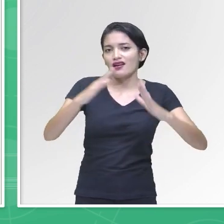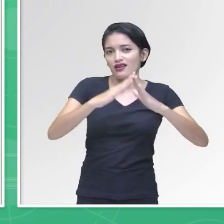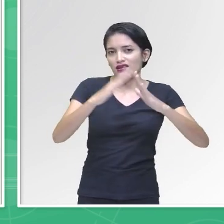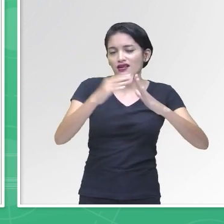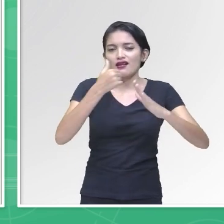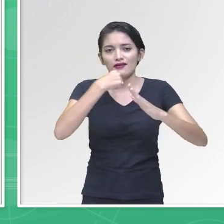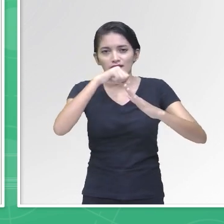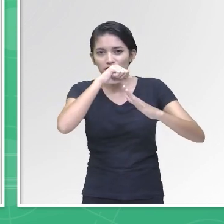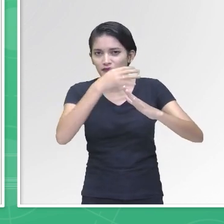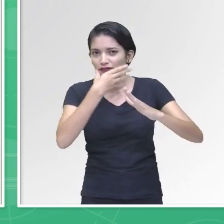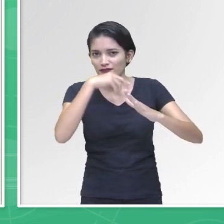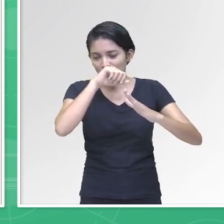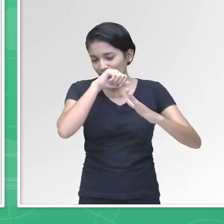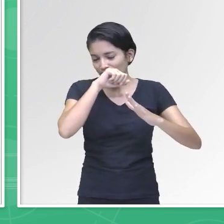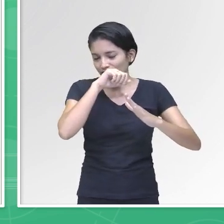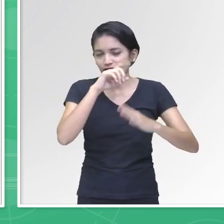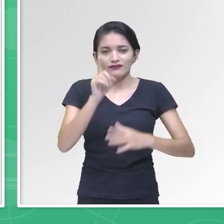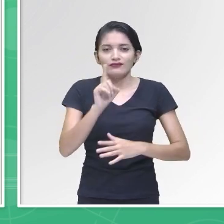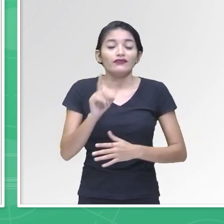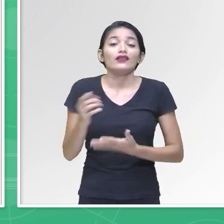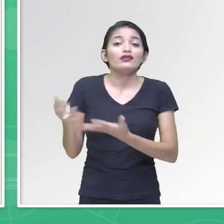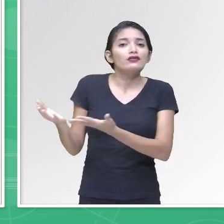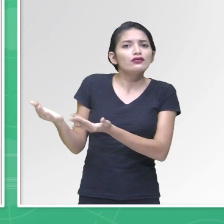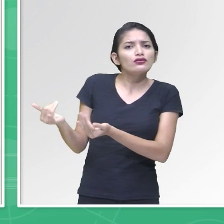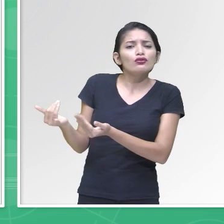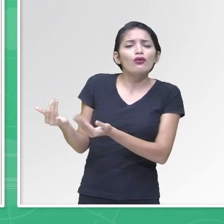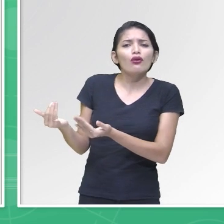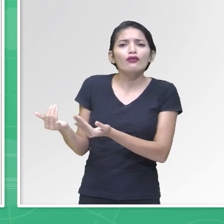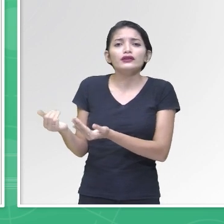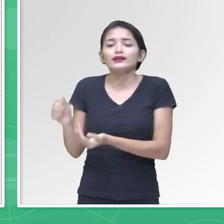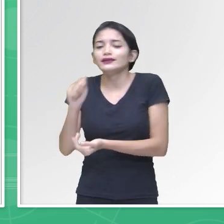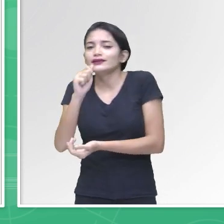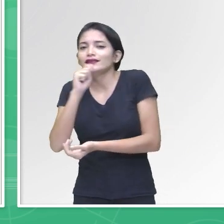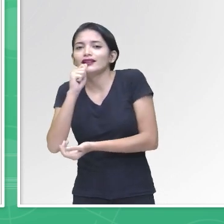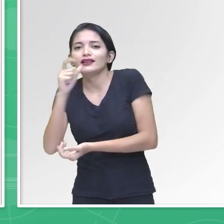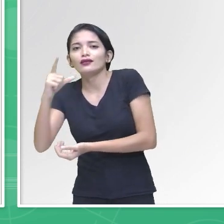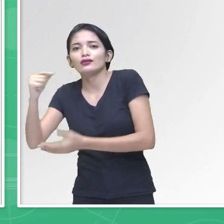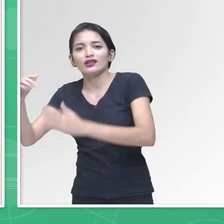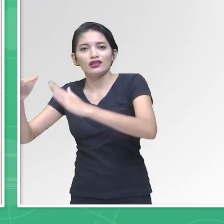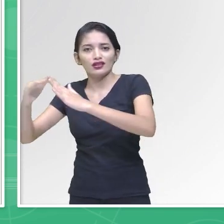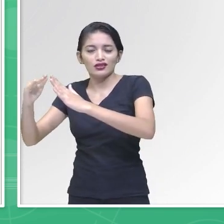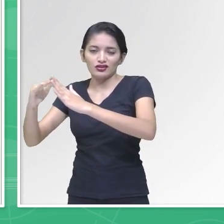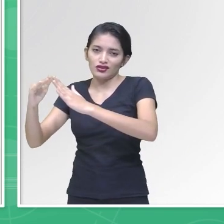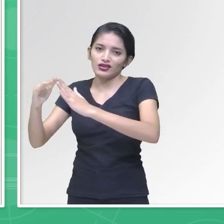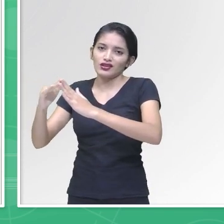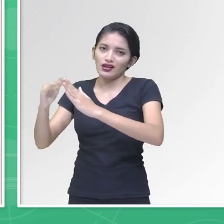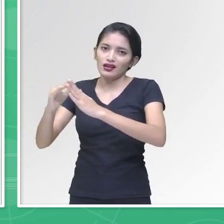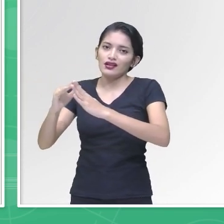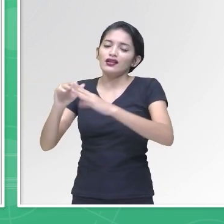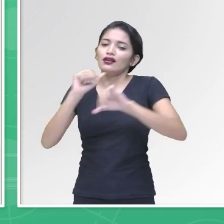que caracteriza. E jovens que não saem de casa e se tornam